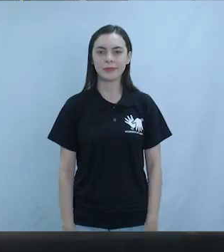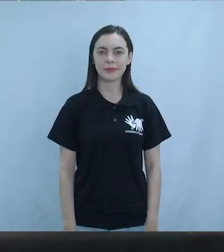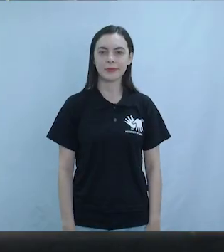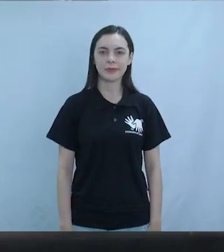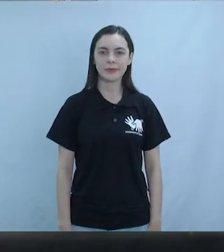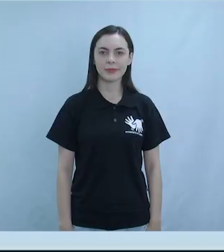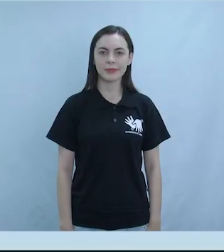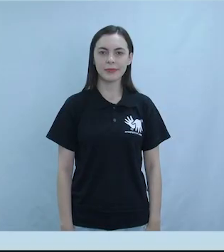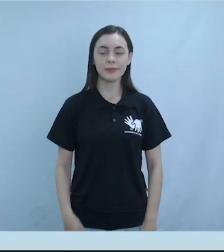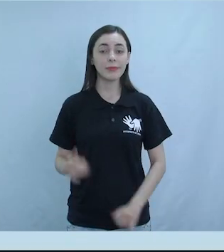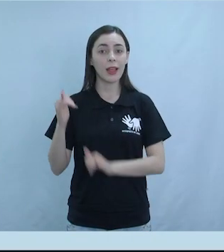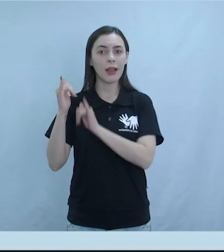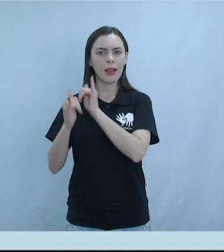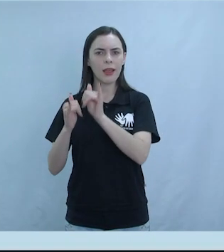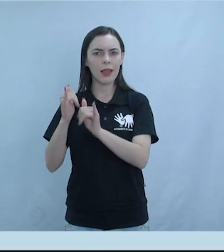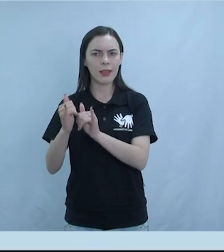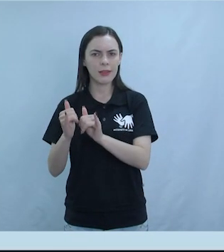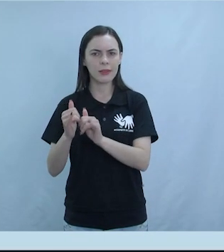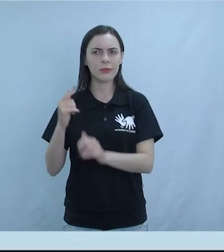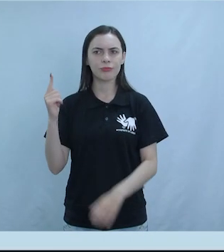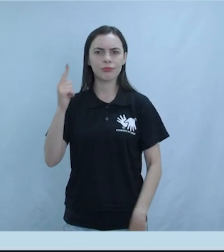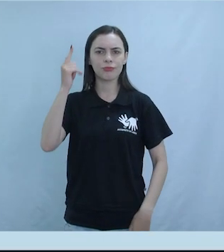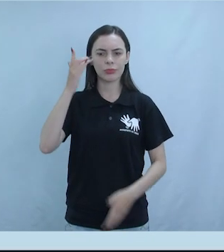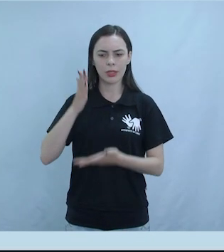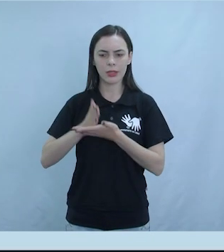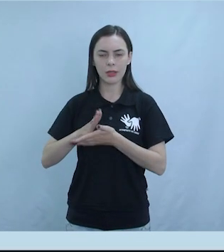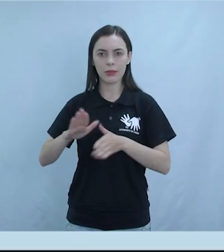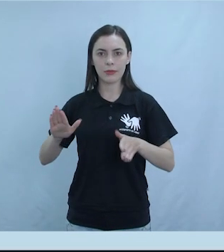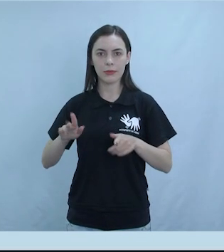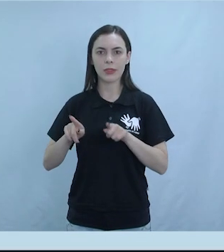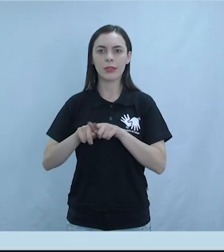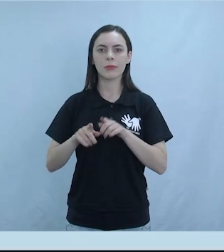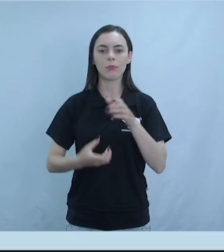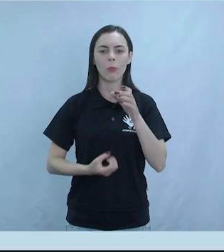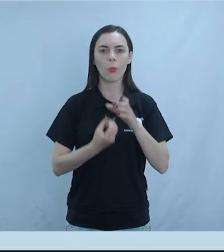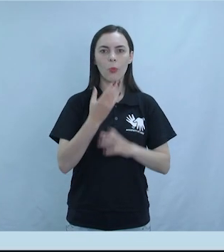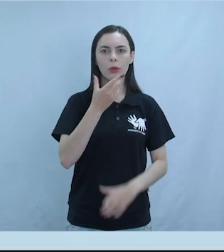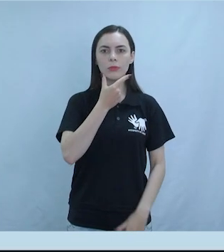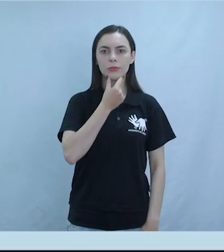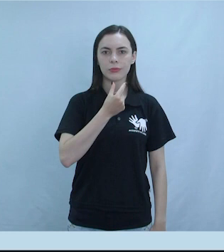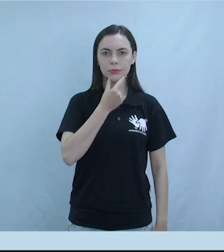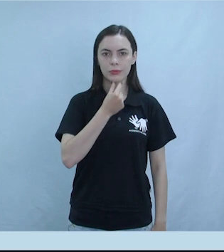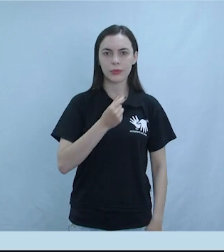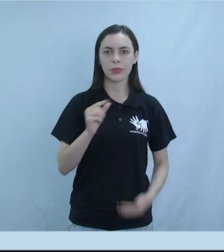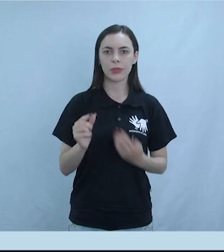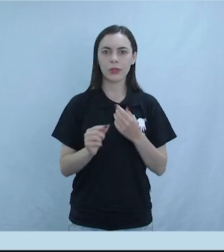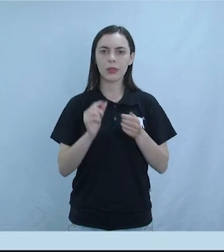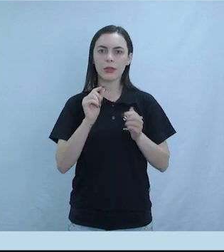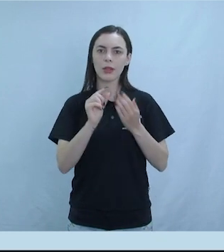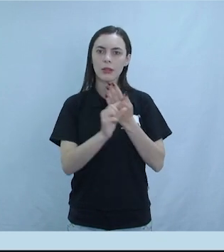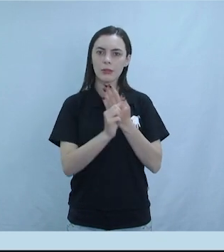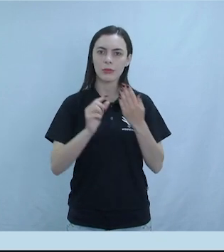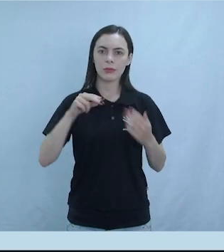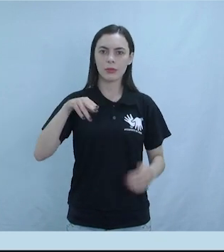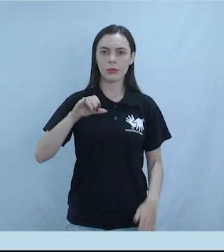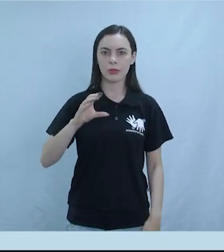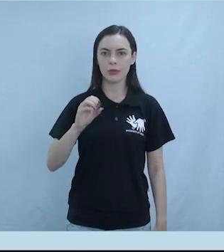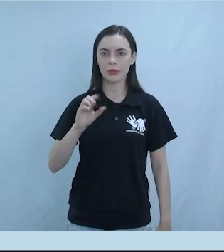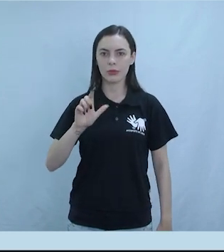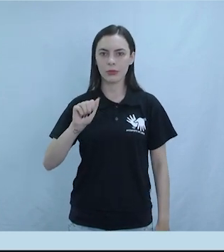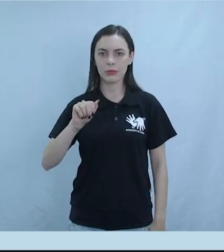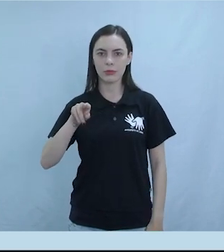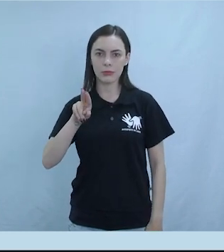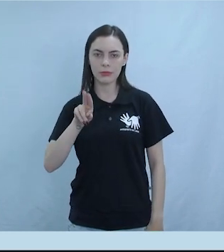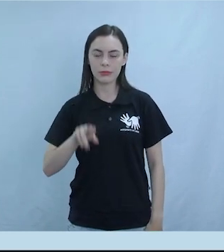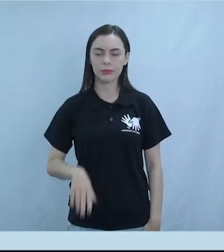lá. A Lenda do Fim dos Gigantes e o Surgimento dos Homens. Nicolau